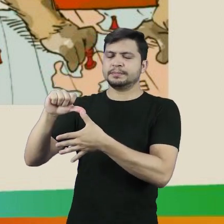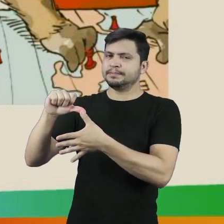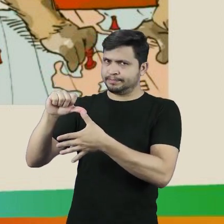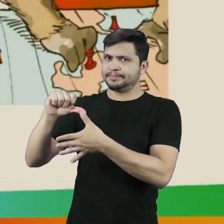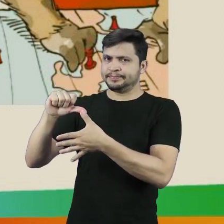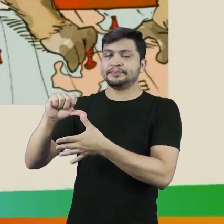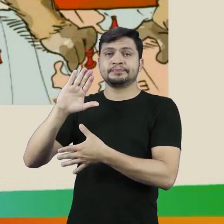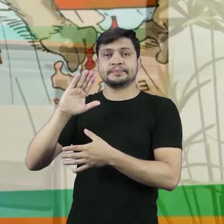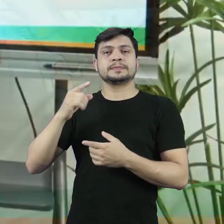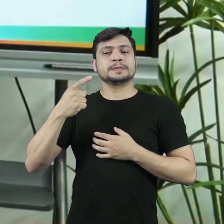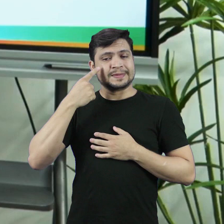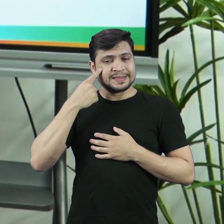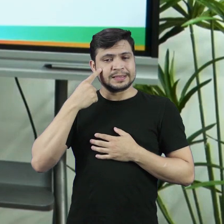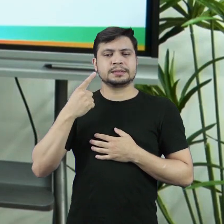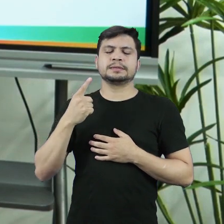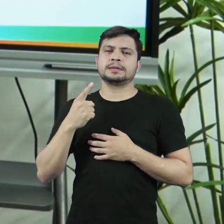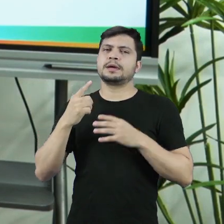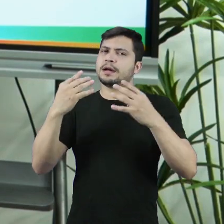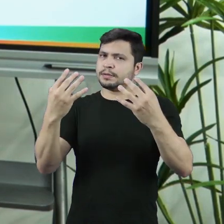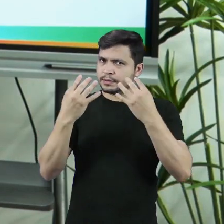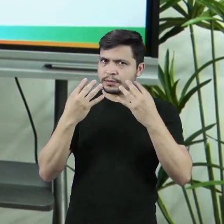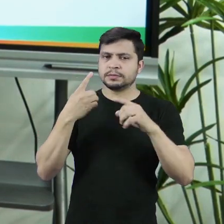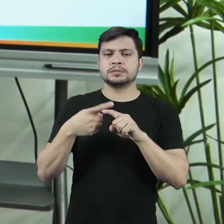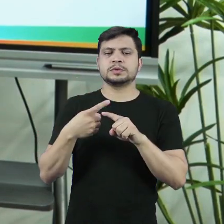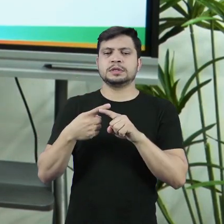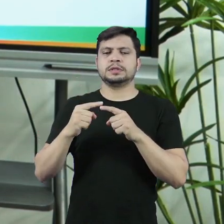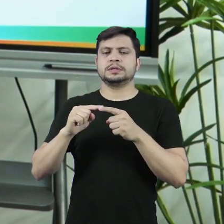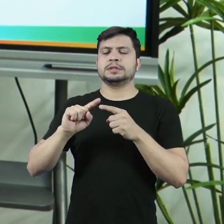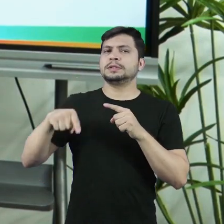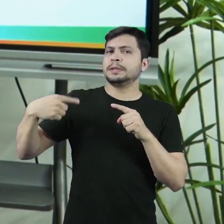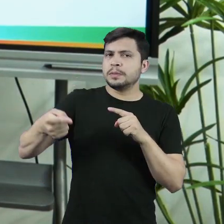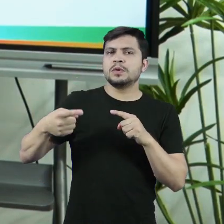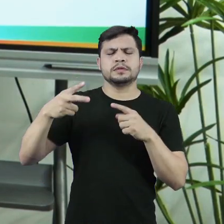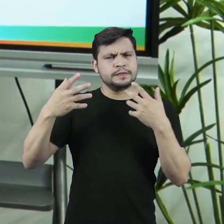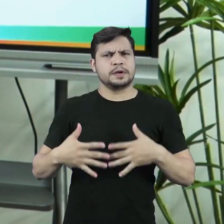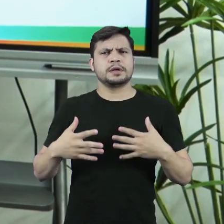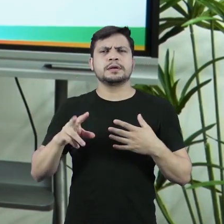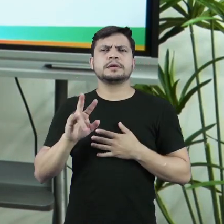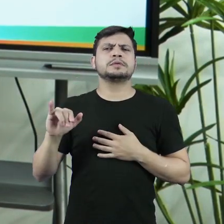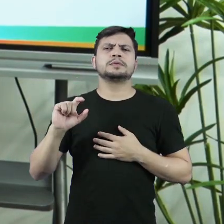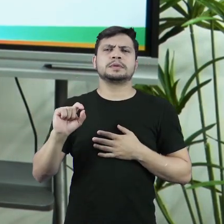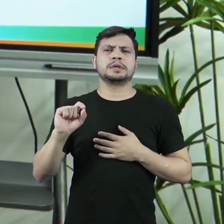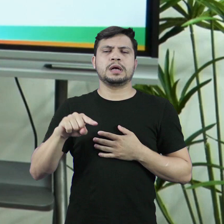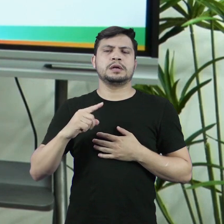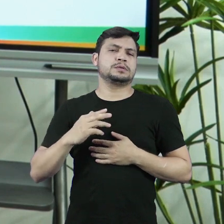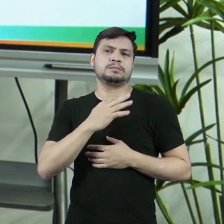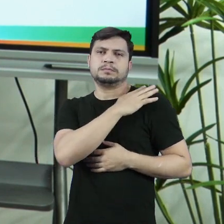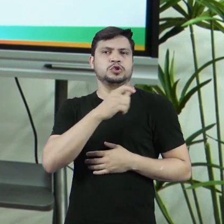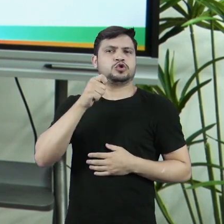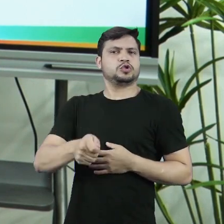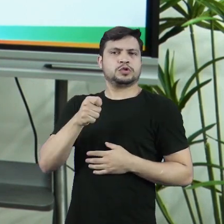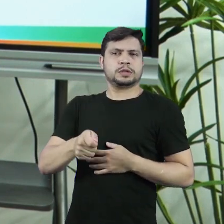parte da nossa aula vai ser justamente sobre as questões das ditaduras na América Latina. Veja,